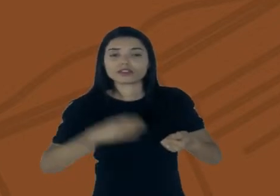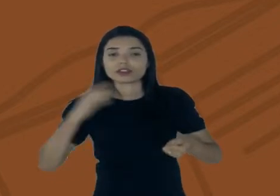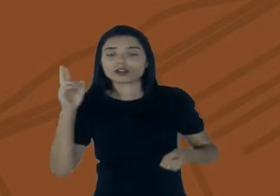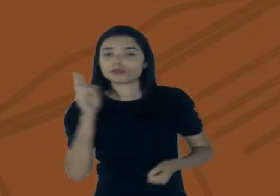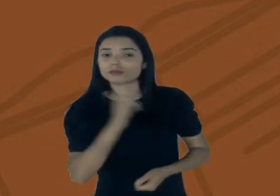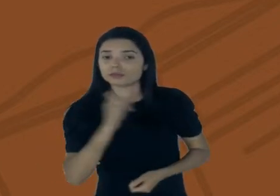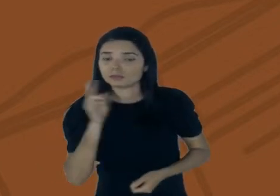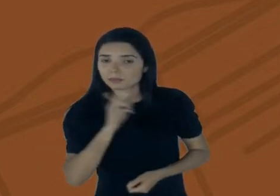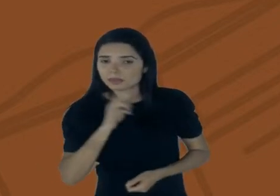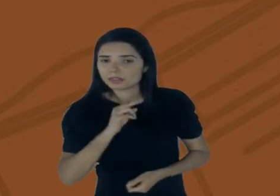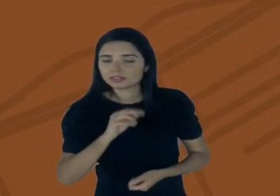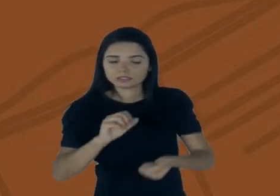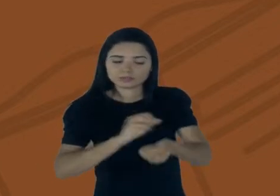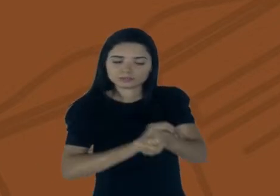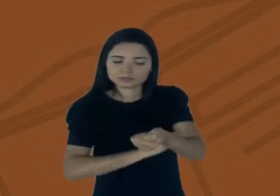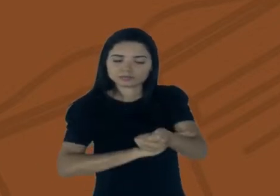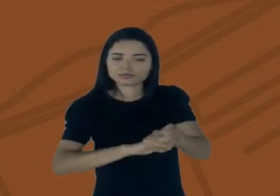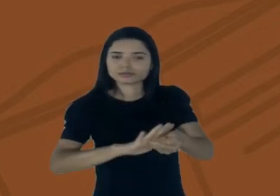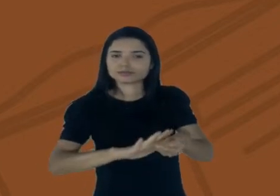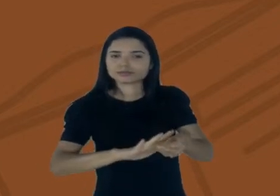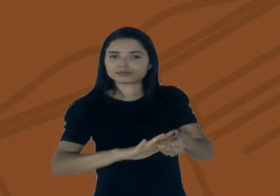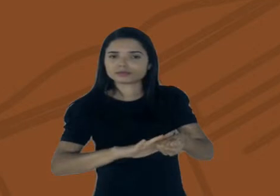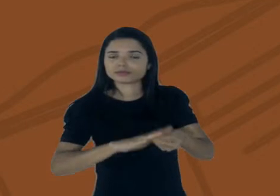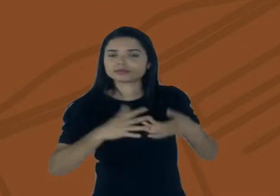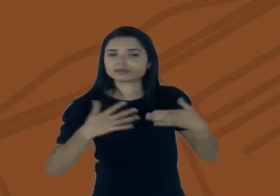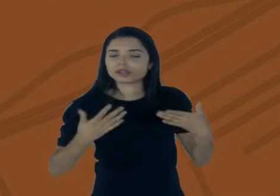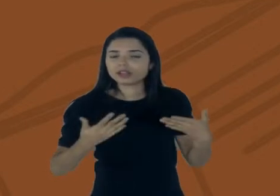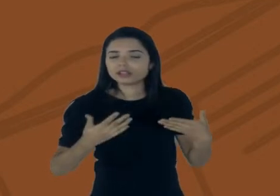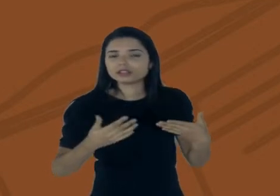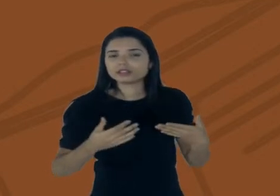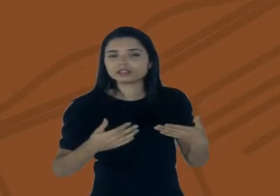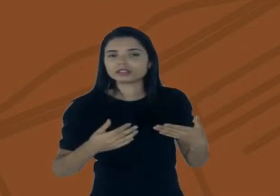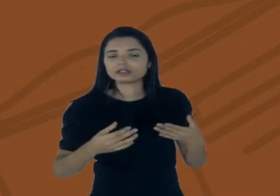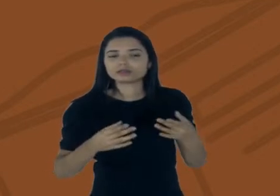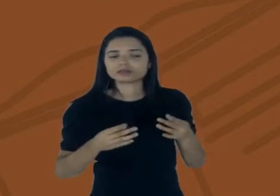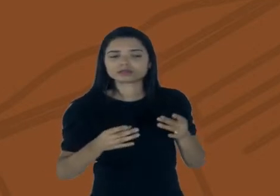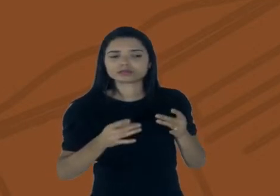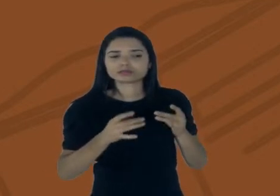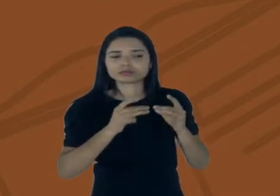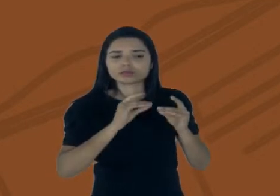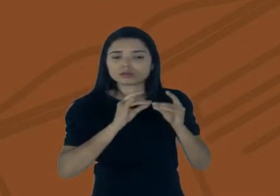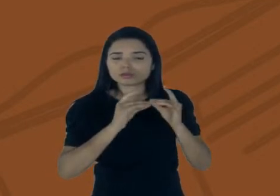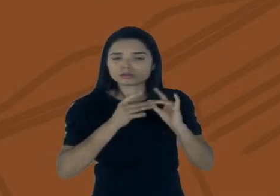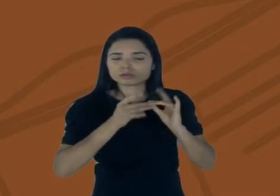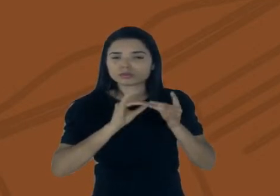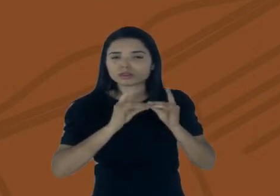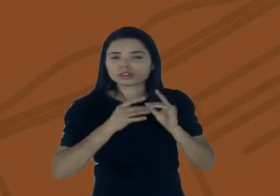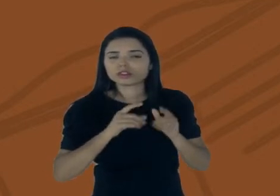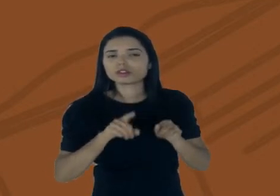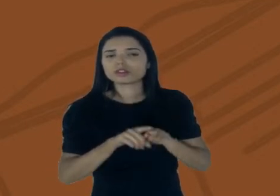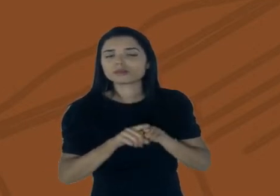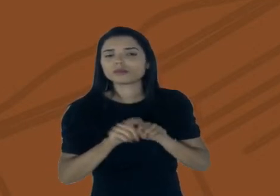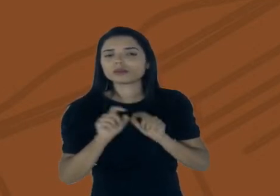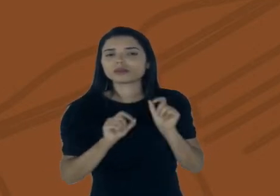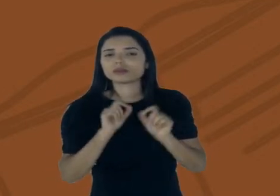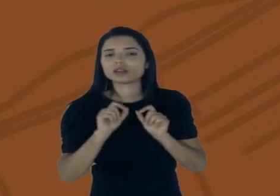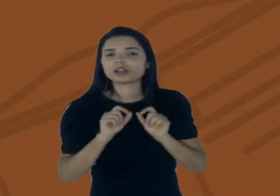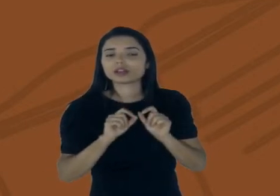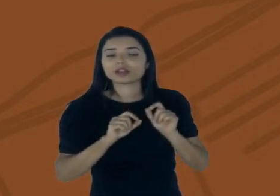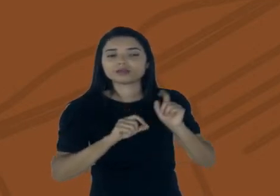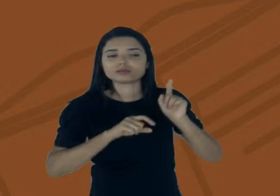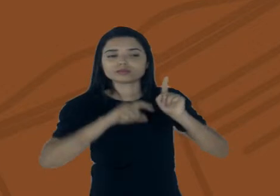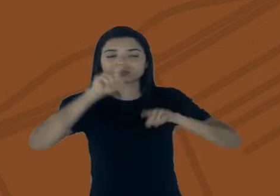ela aumenta. Quando a gente fala dessa questão do colesterol, né? Aí a gente sabe que também altera toda a